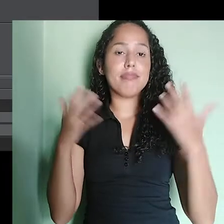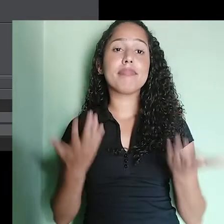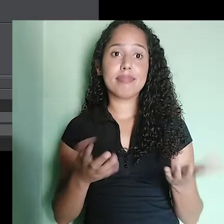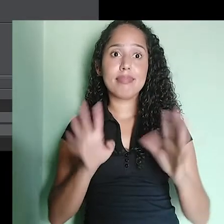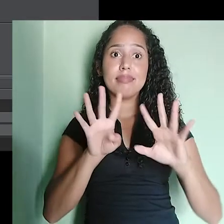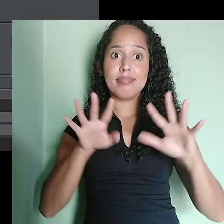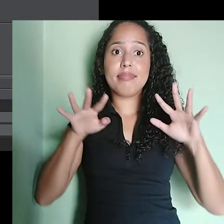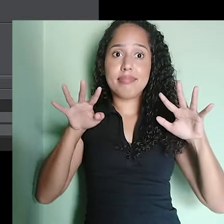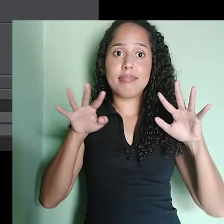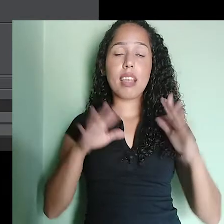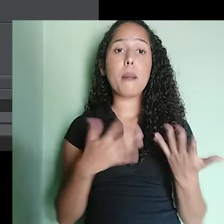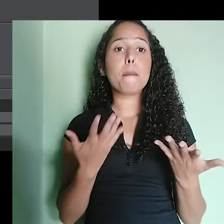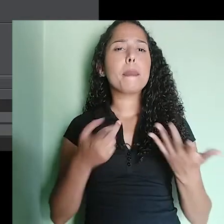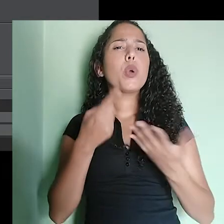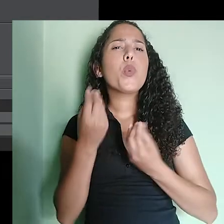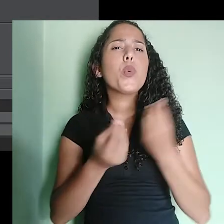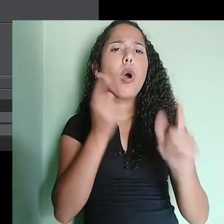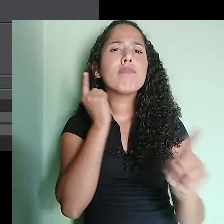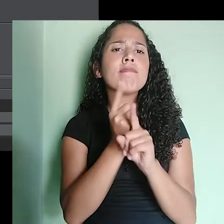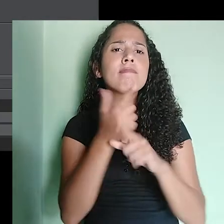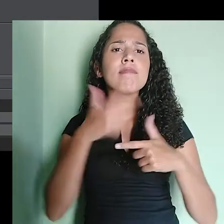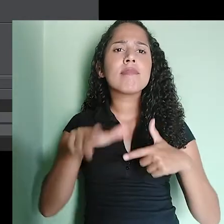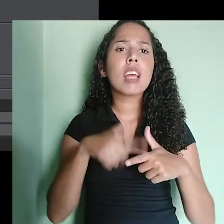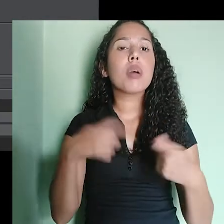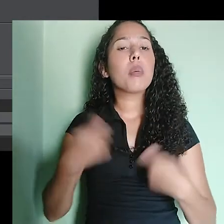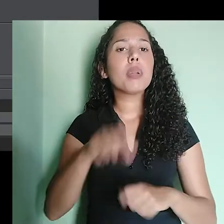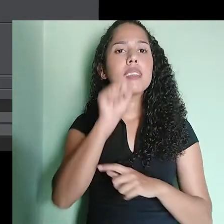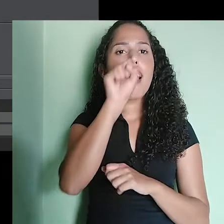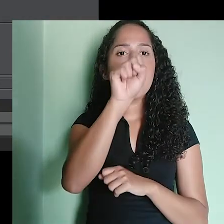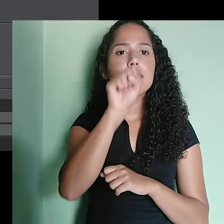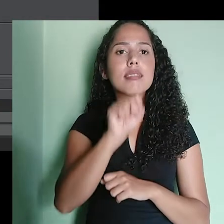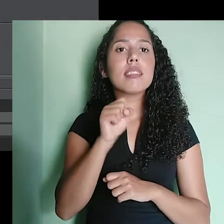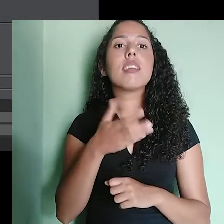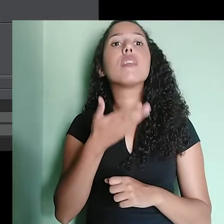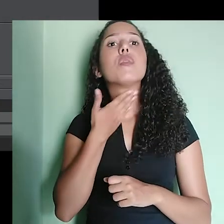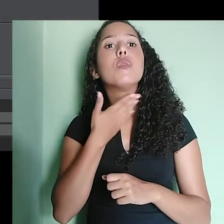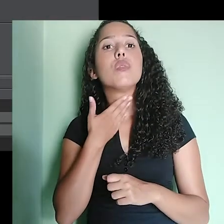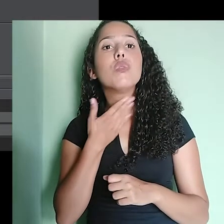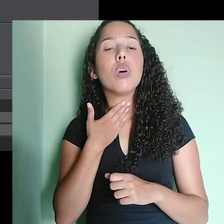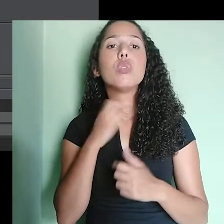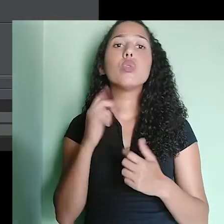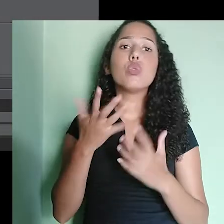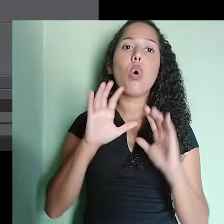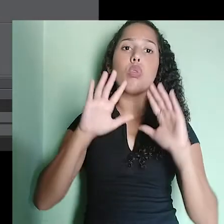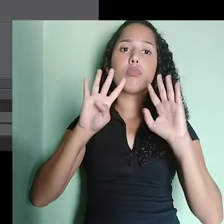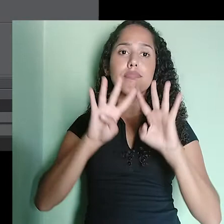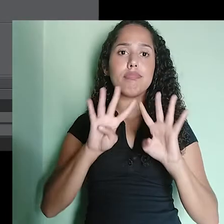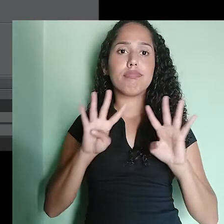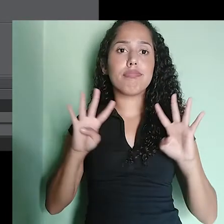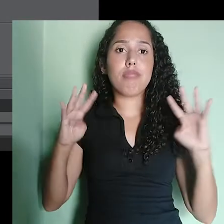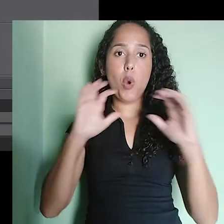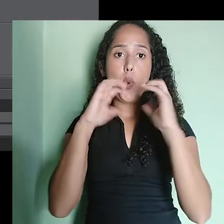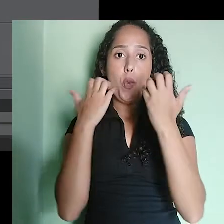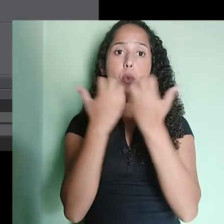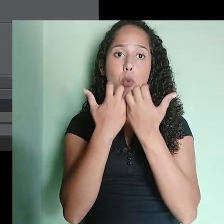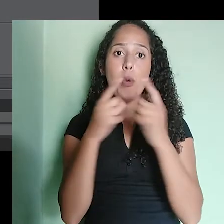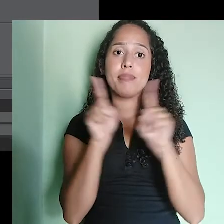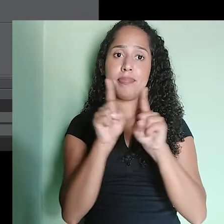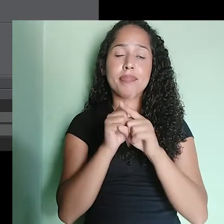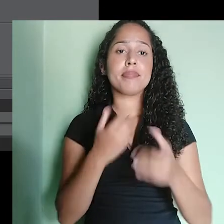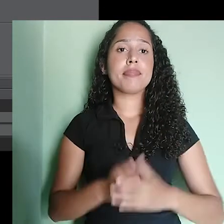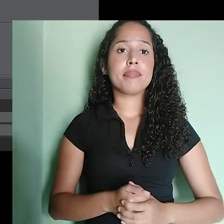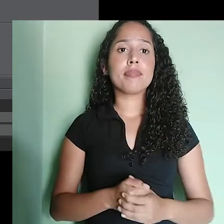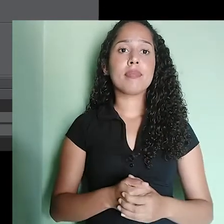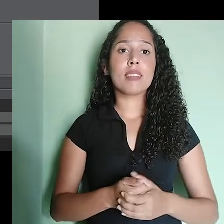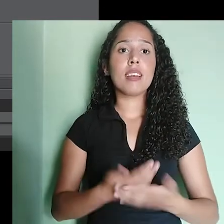esse problema, você vai precisar solar somente as vozes, o back, ou do grupo, ou do seu coro. Nesse caso